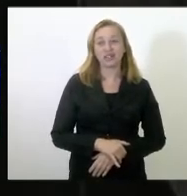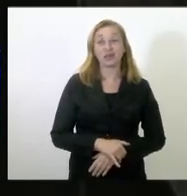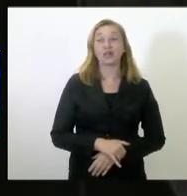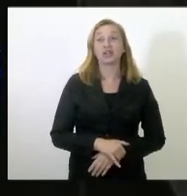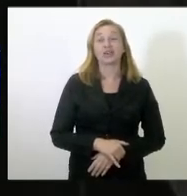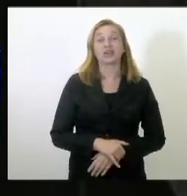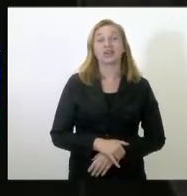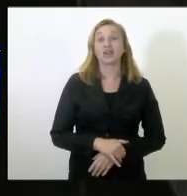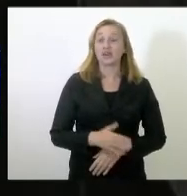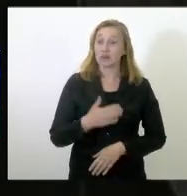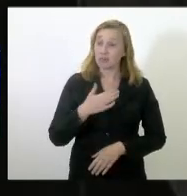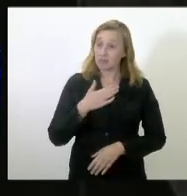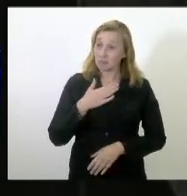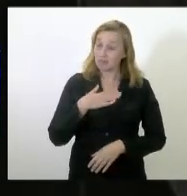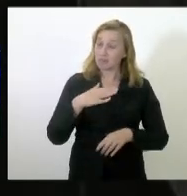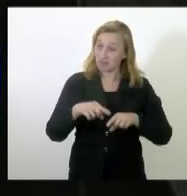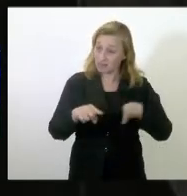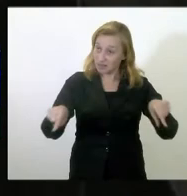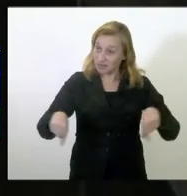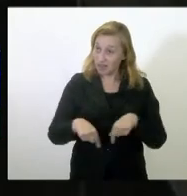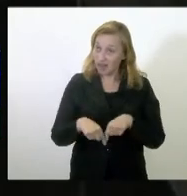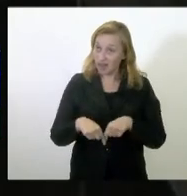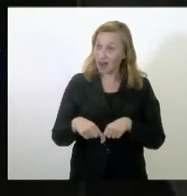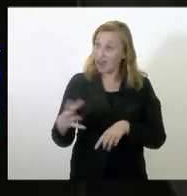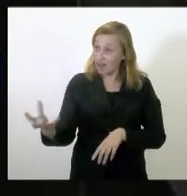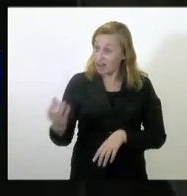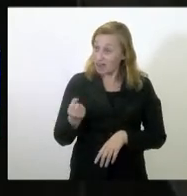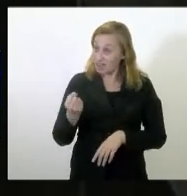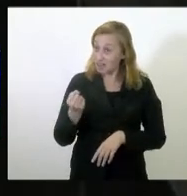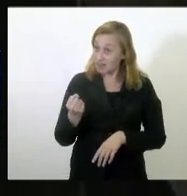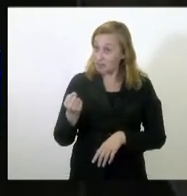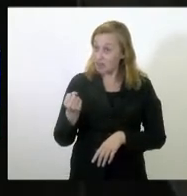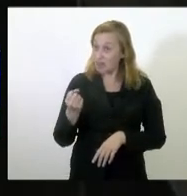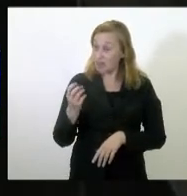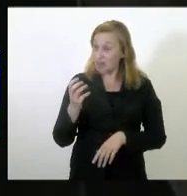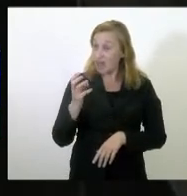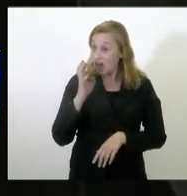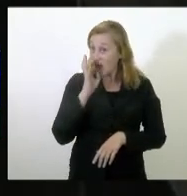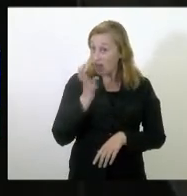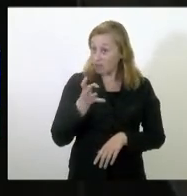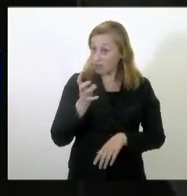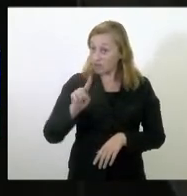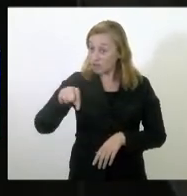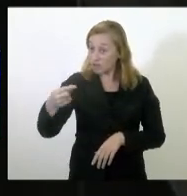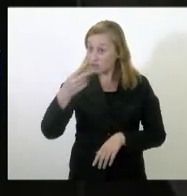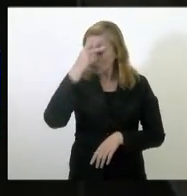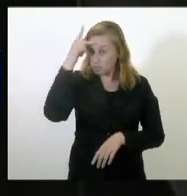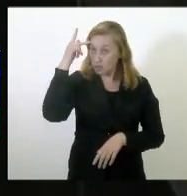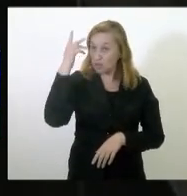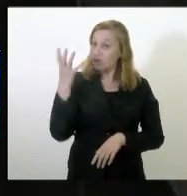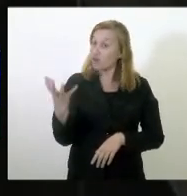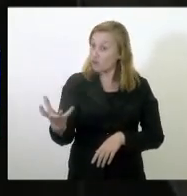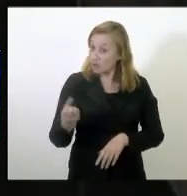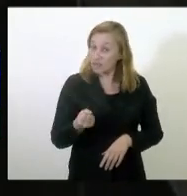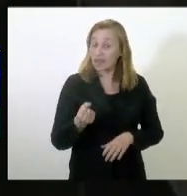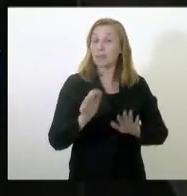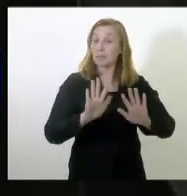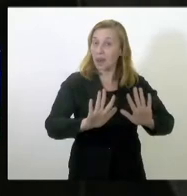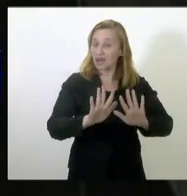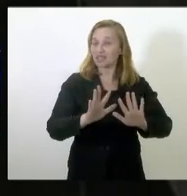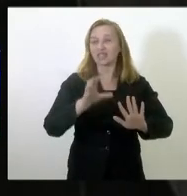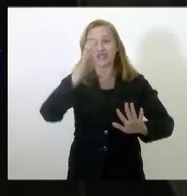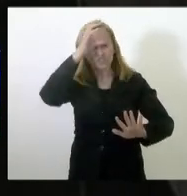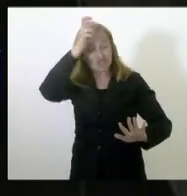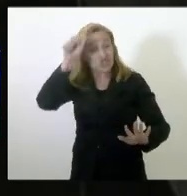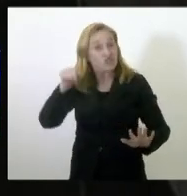o meu gabinete receber as denúncias, elas vão ser feitas, os requerimentos. Porém, tia Ju,